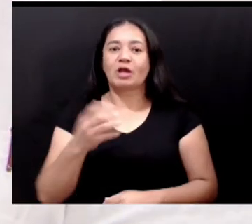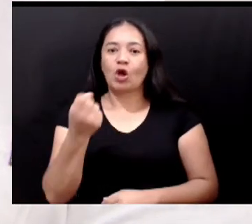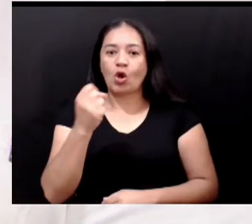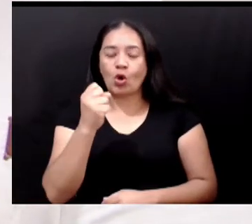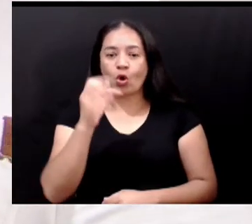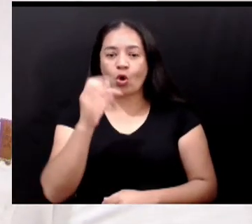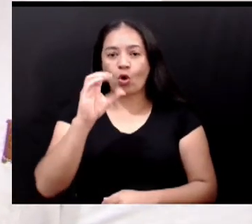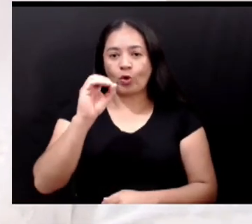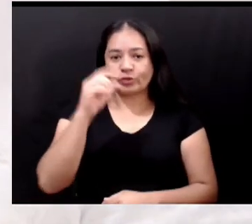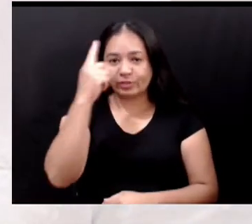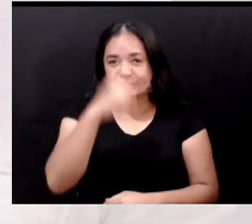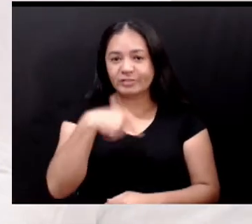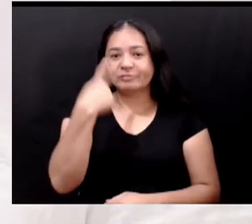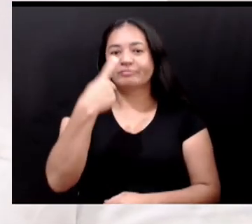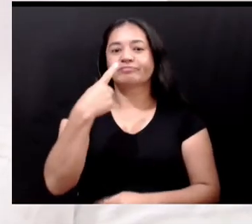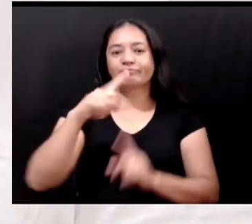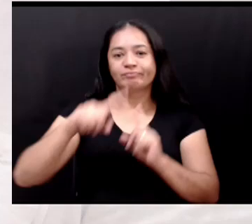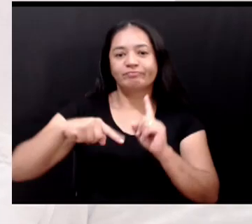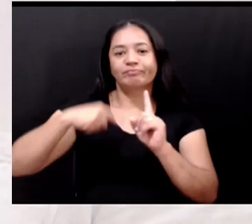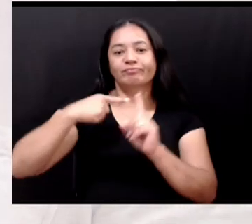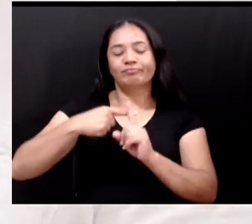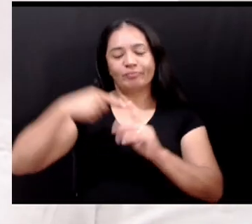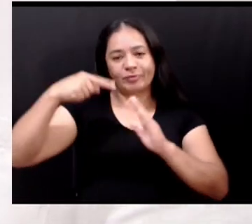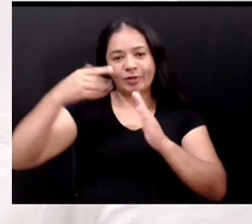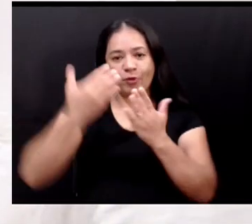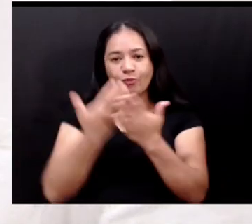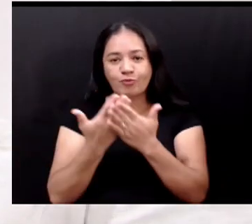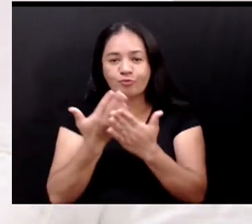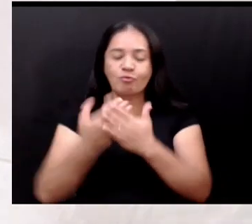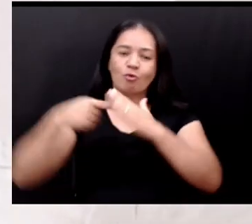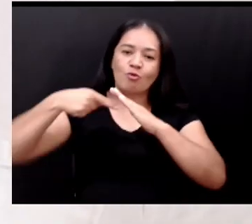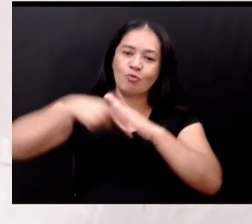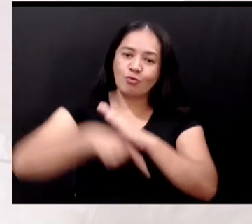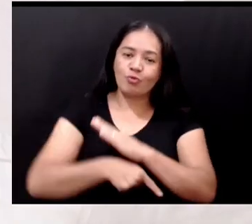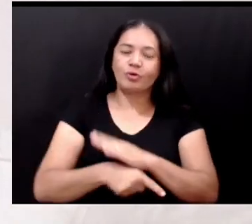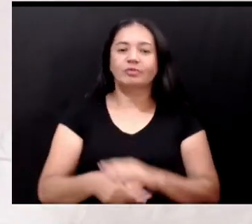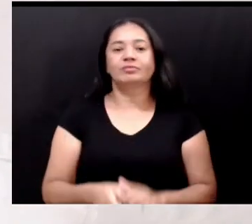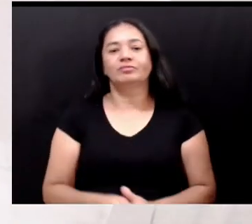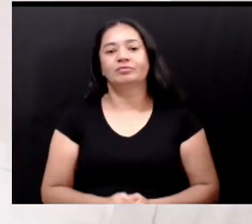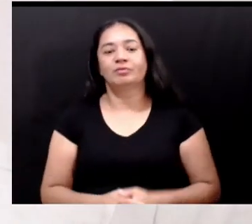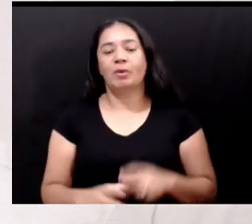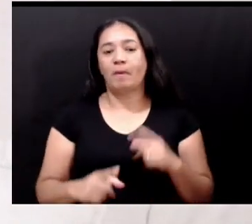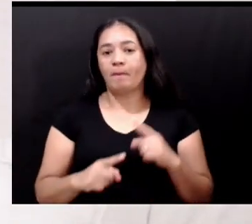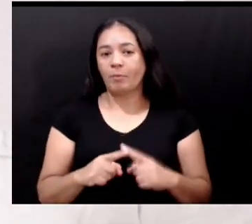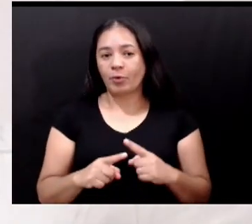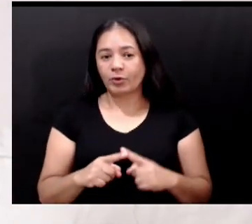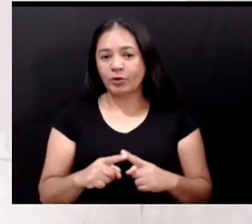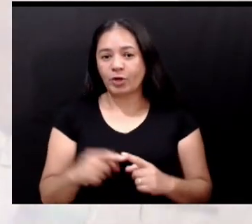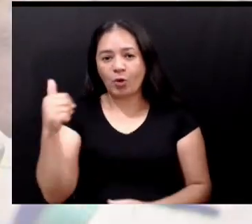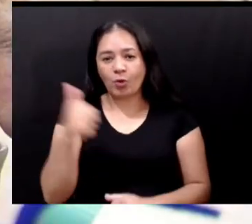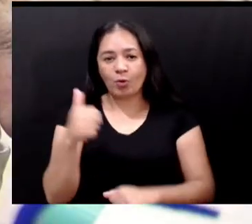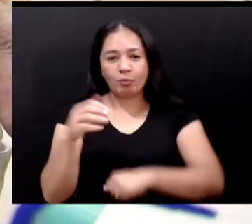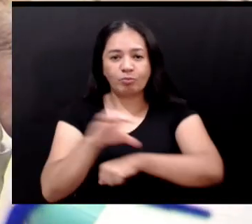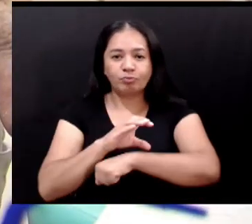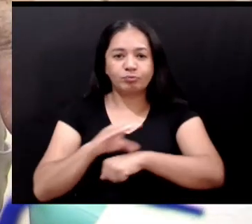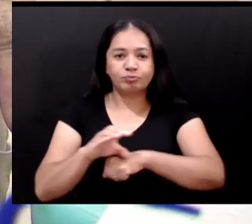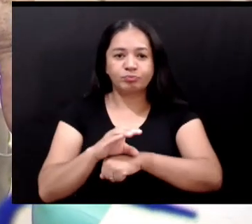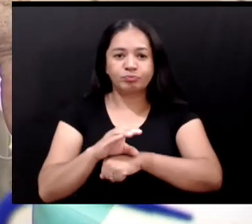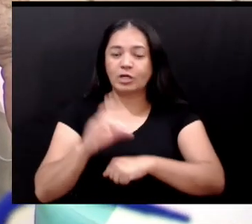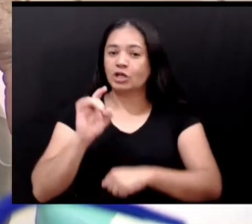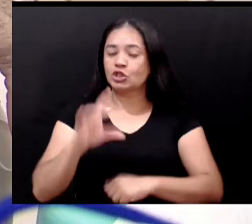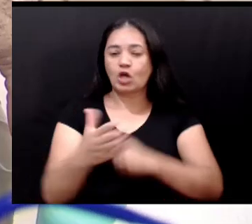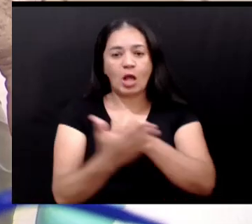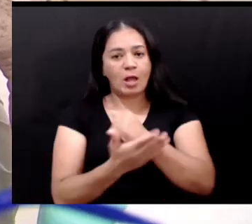mais aprofundado na anatomia, né? O primeiro curso você tem noções básicas,